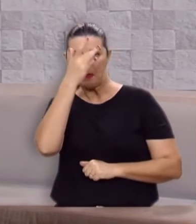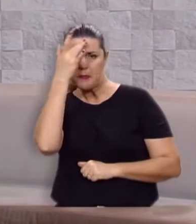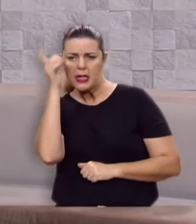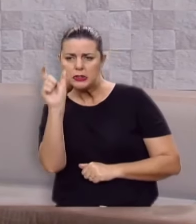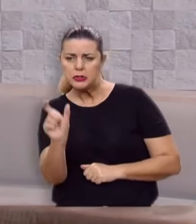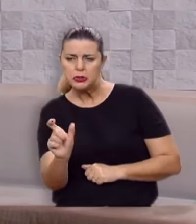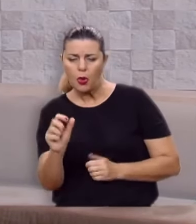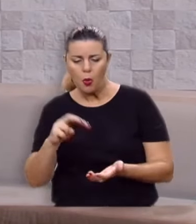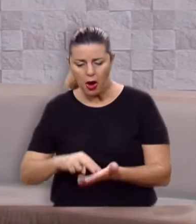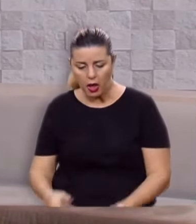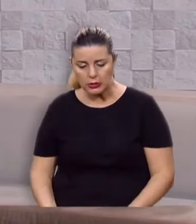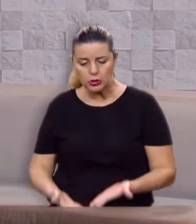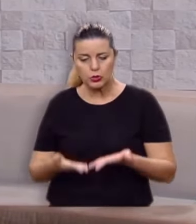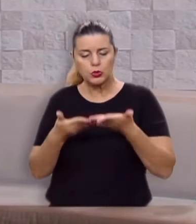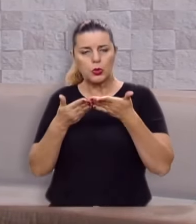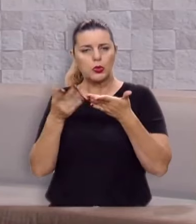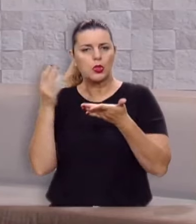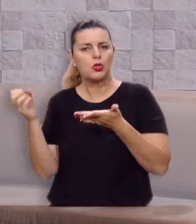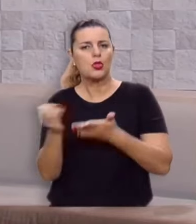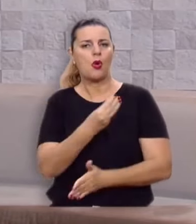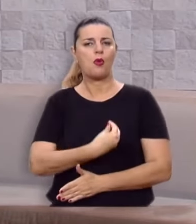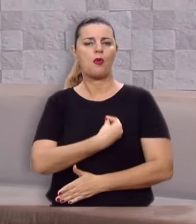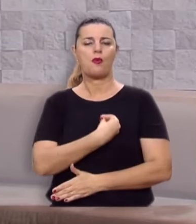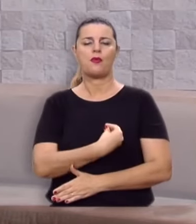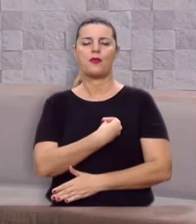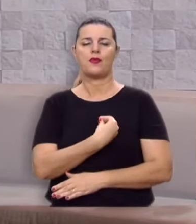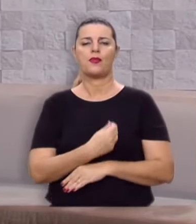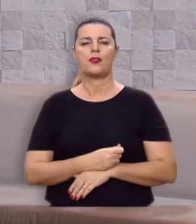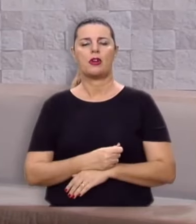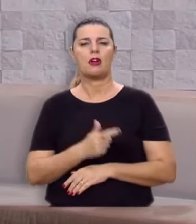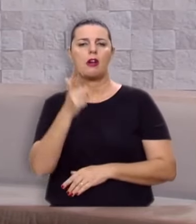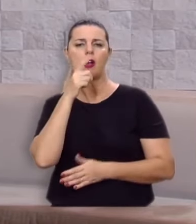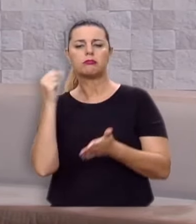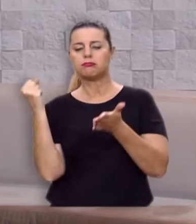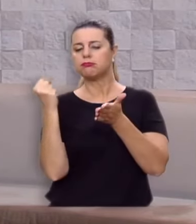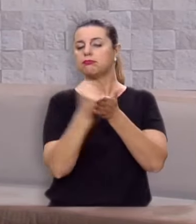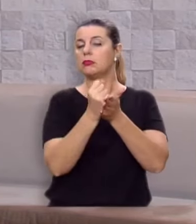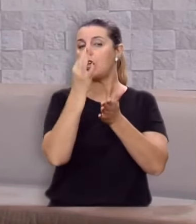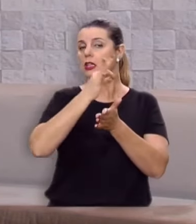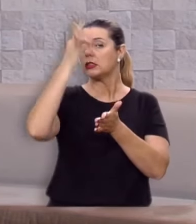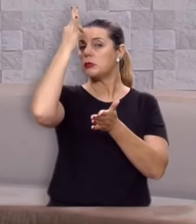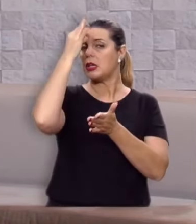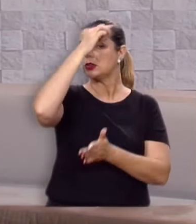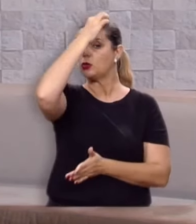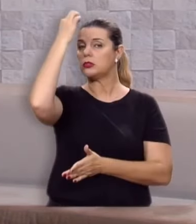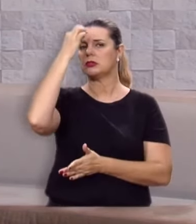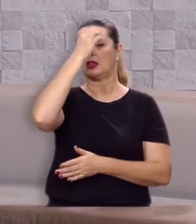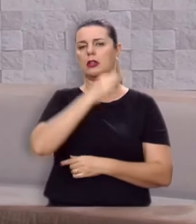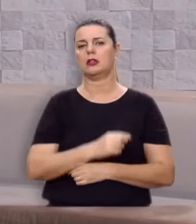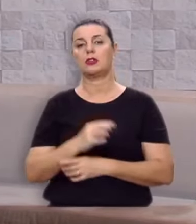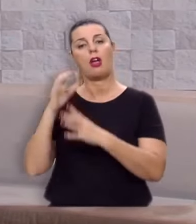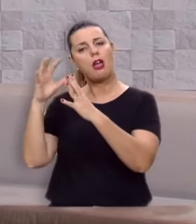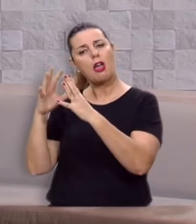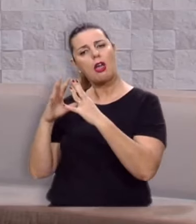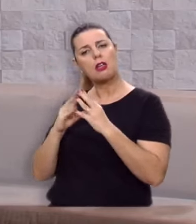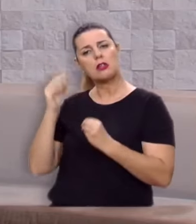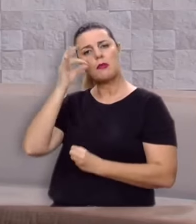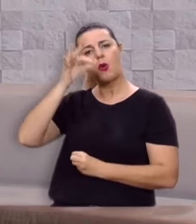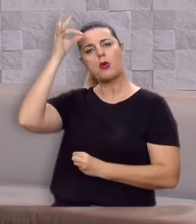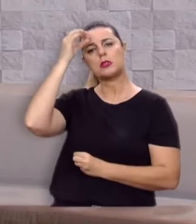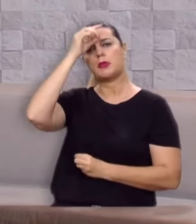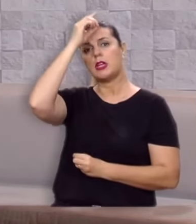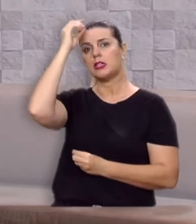aquele que foi ressuscitado para uma nova vida, que foi selado com o Espírito Santo, que recebeu o Espírito